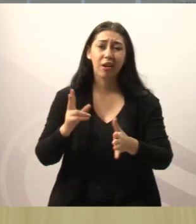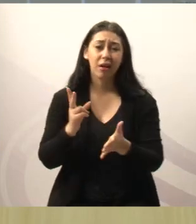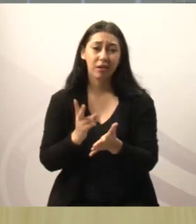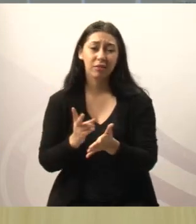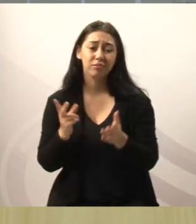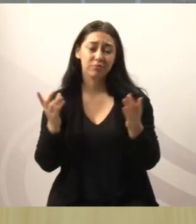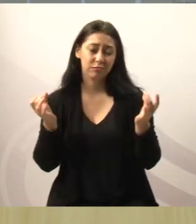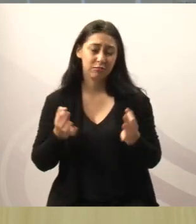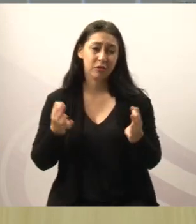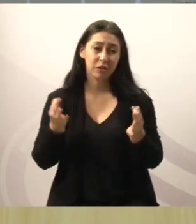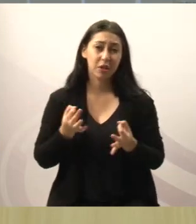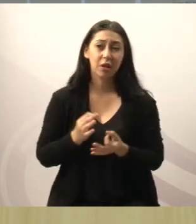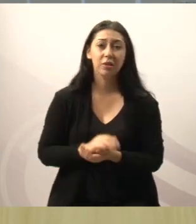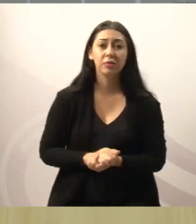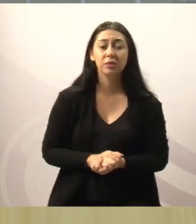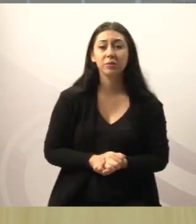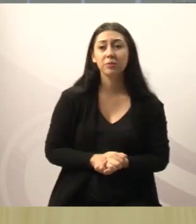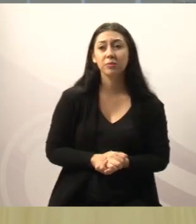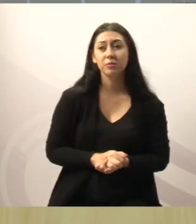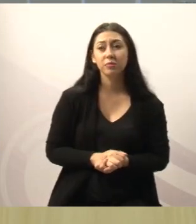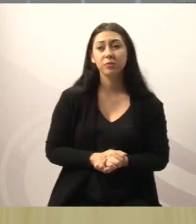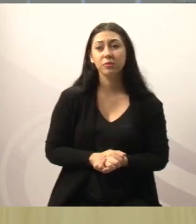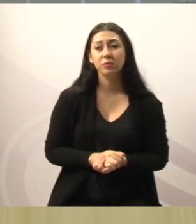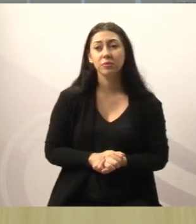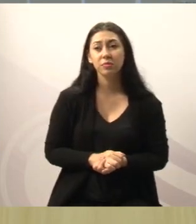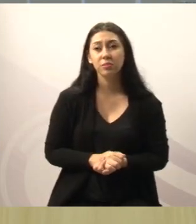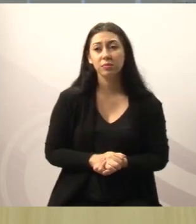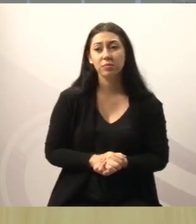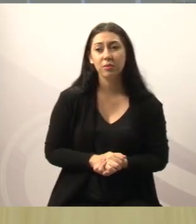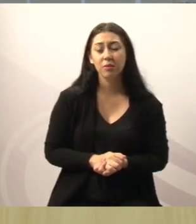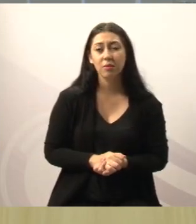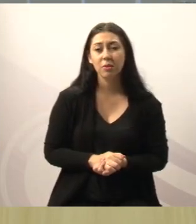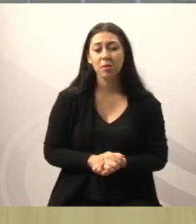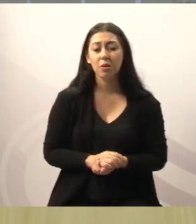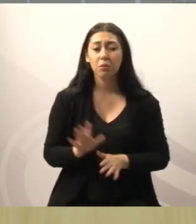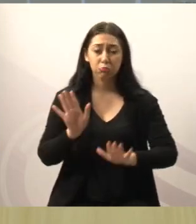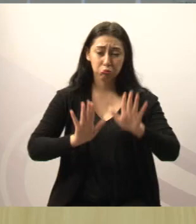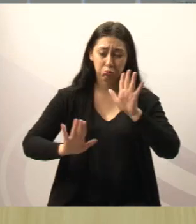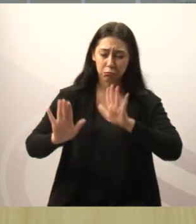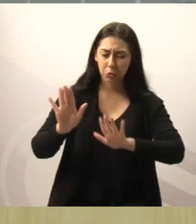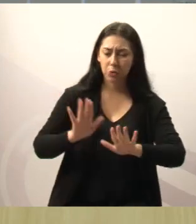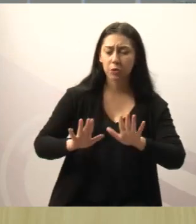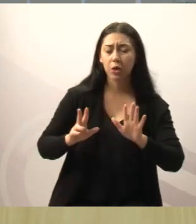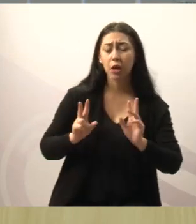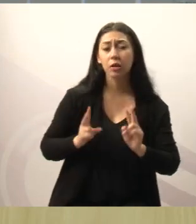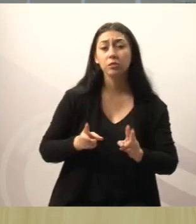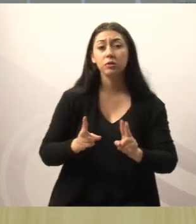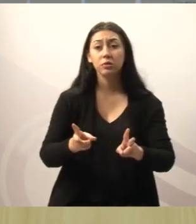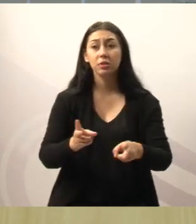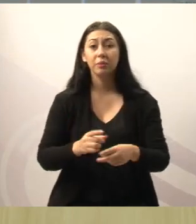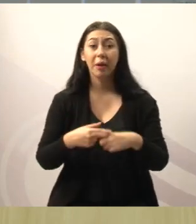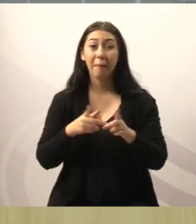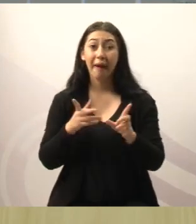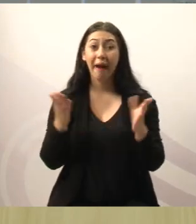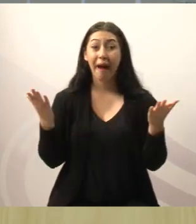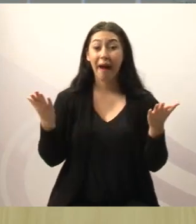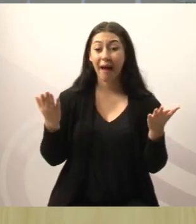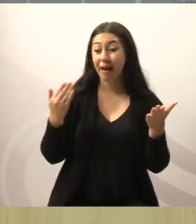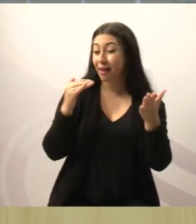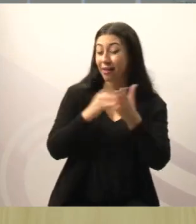observadas respectivas restrições, e que até o momento não obteve